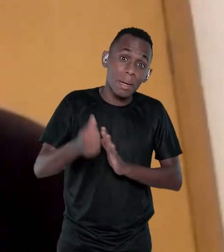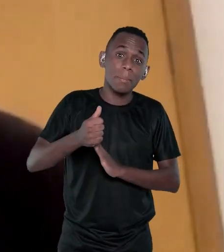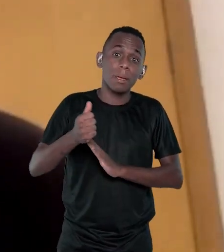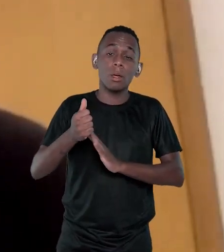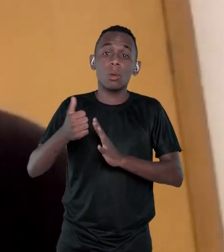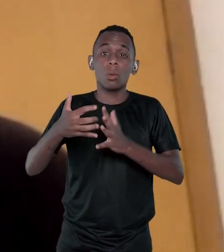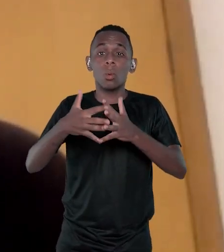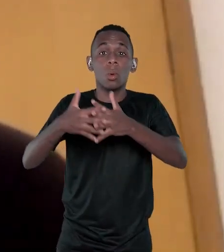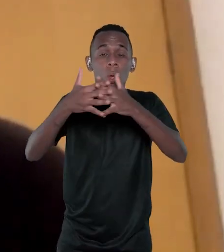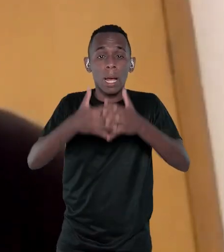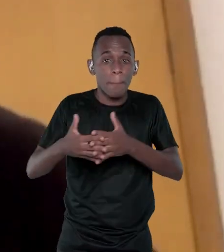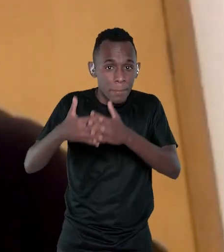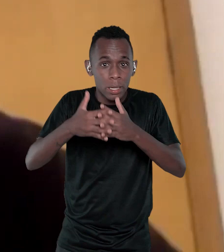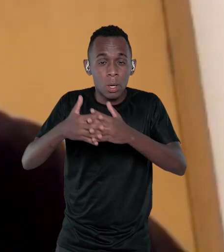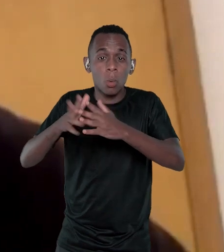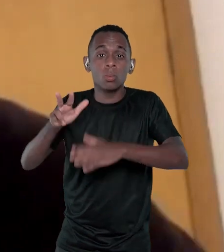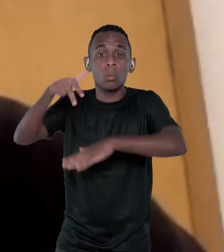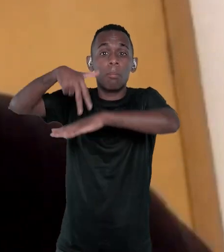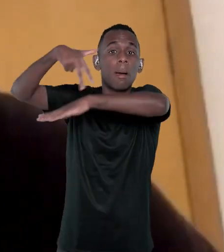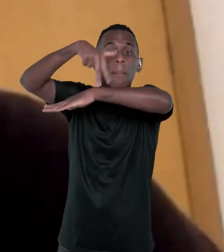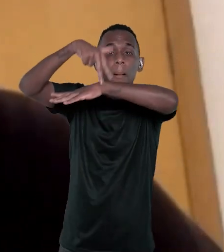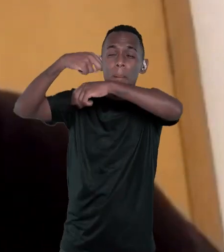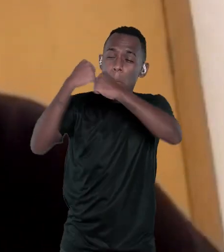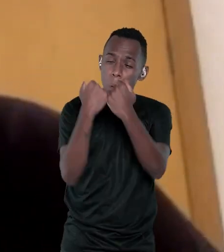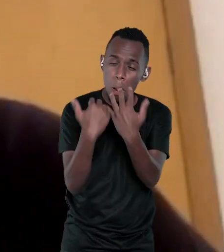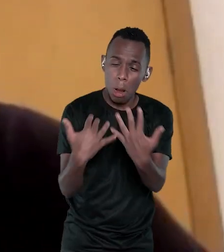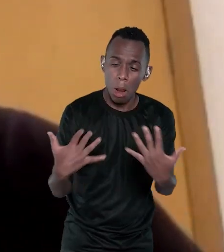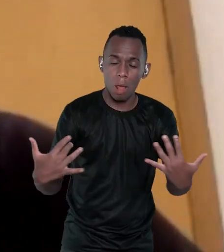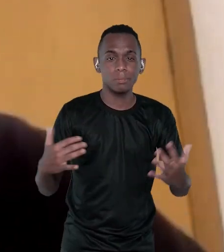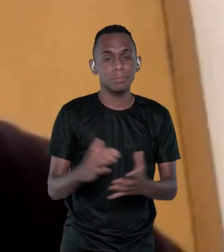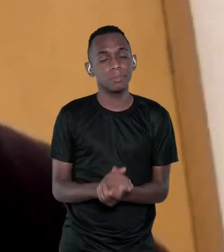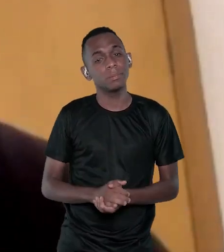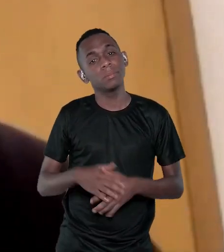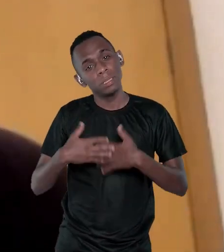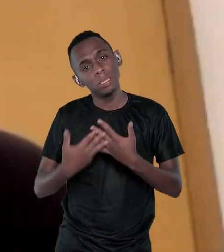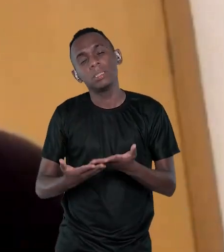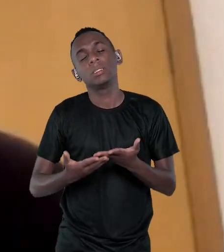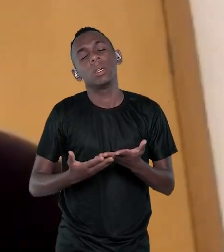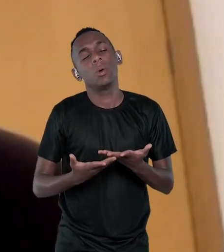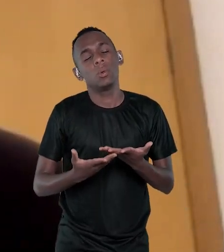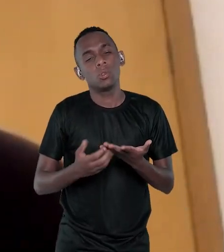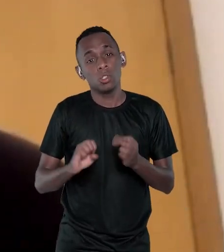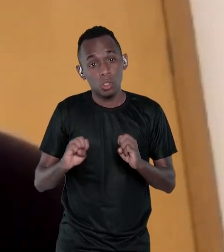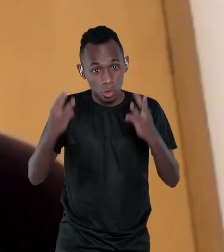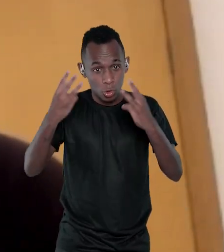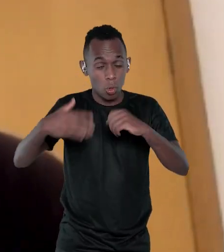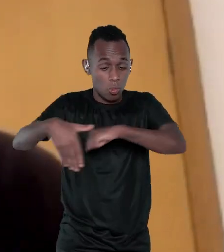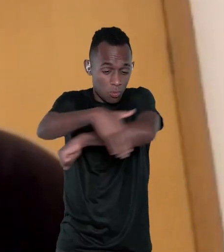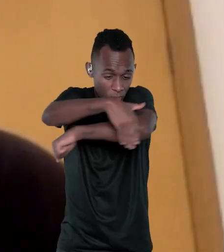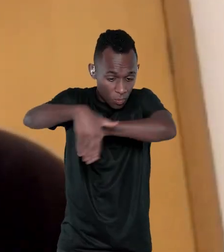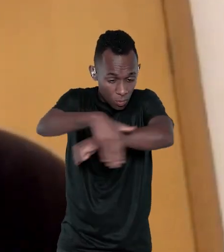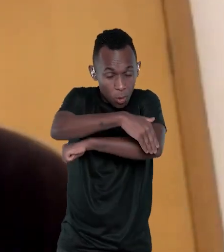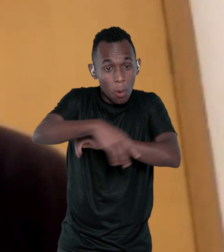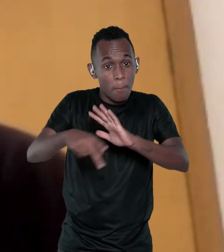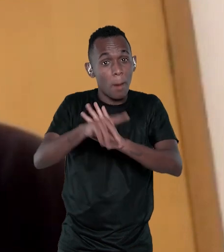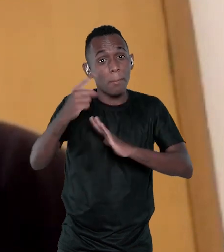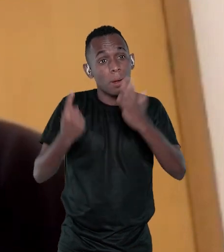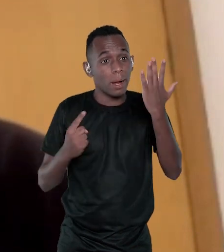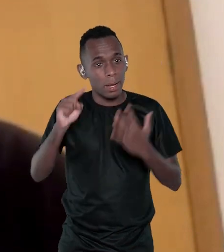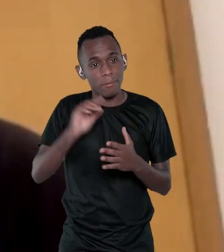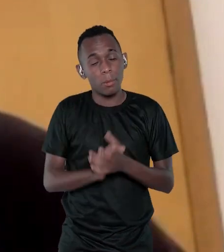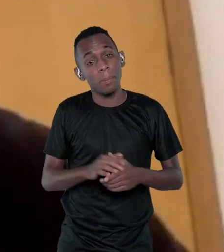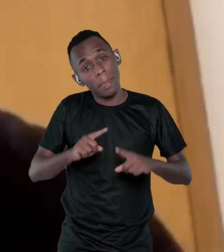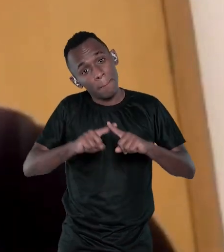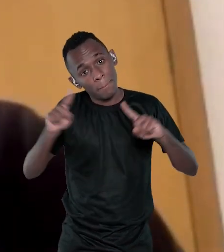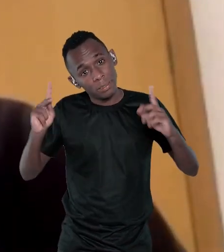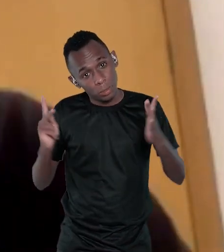trio elétrico. Era um duo elétrico. E foram tocando, fizeram o carnaval de rua de